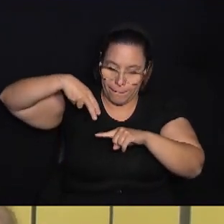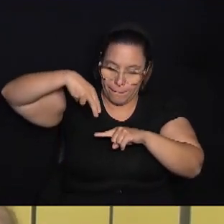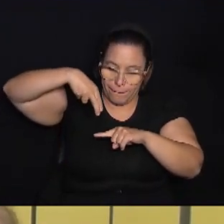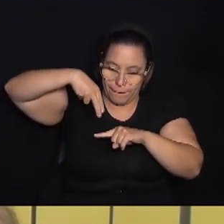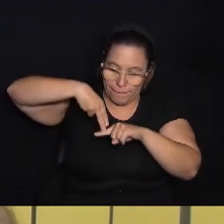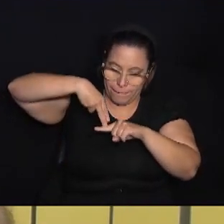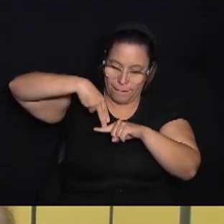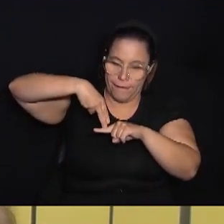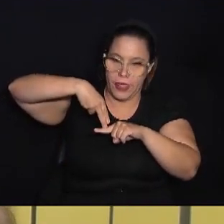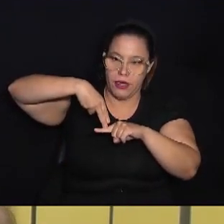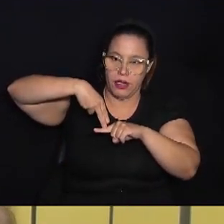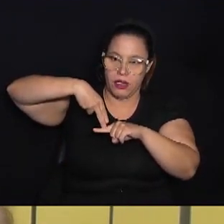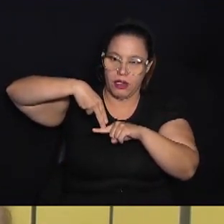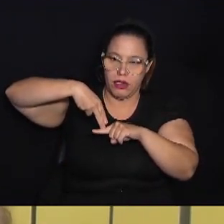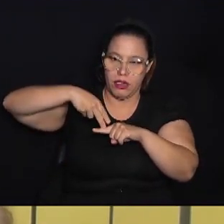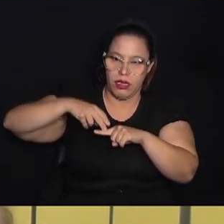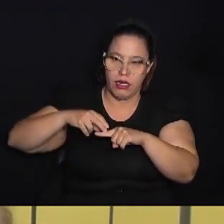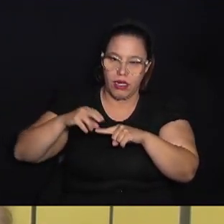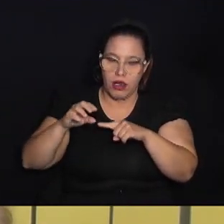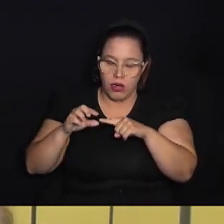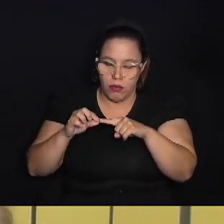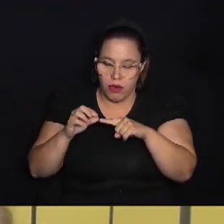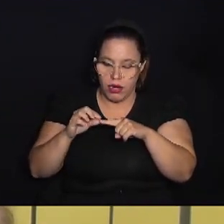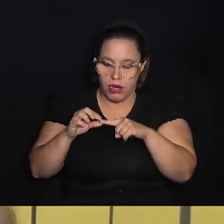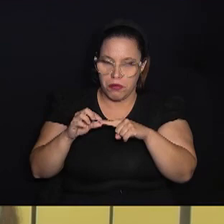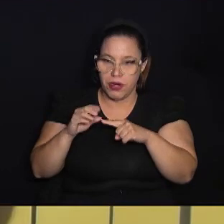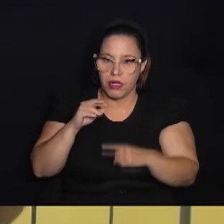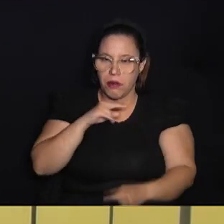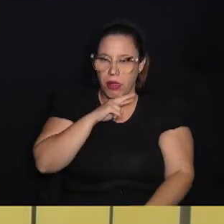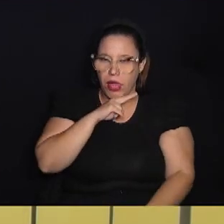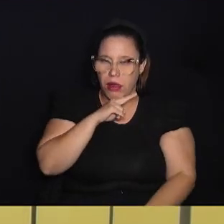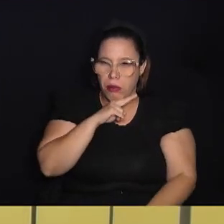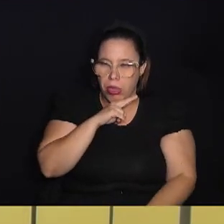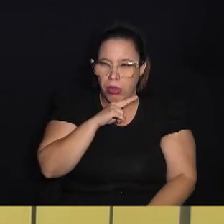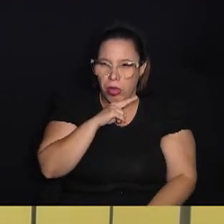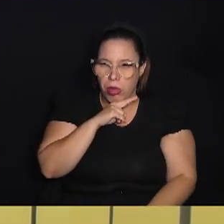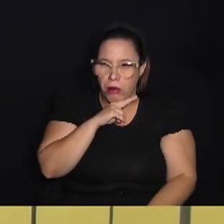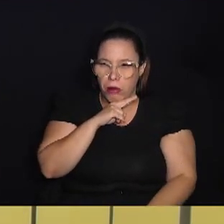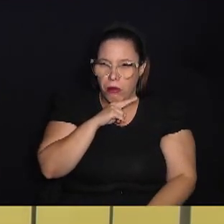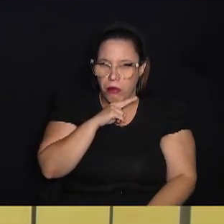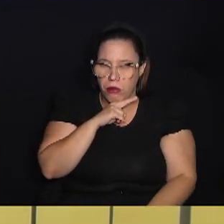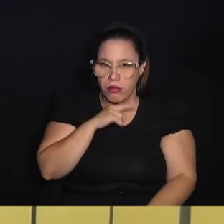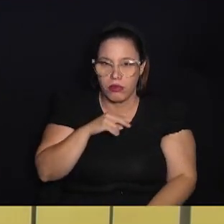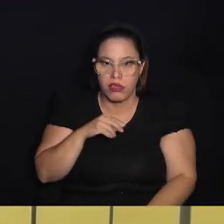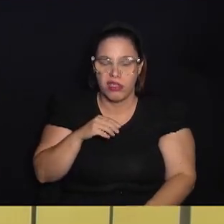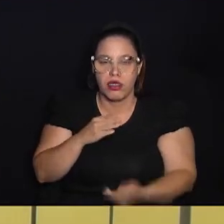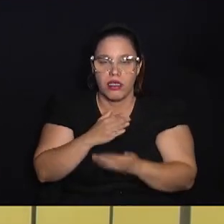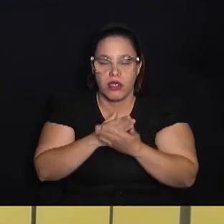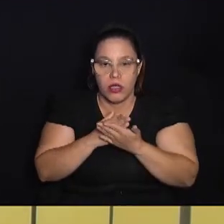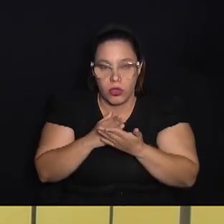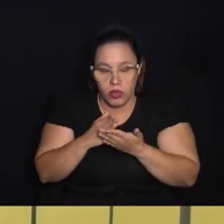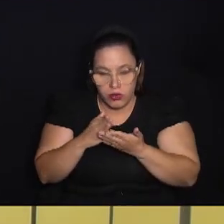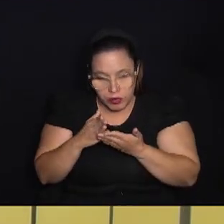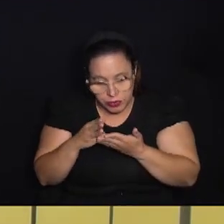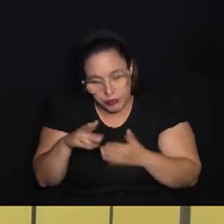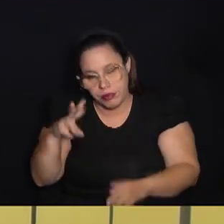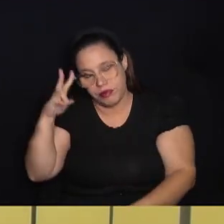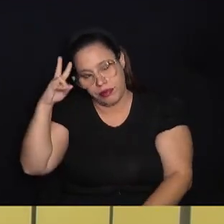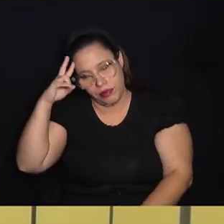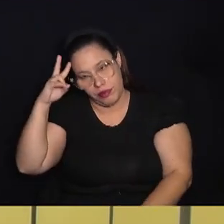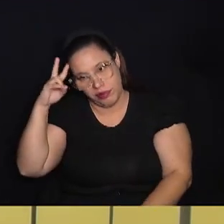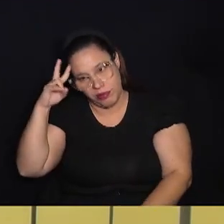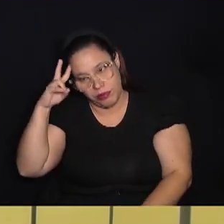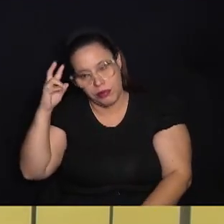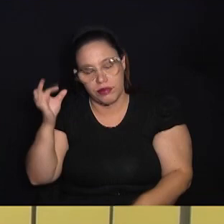essa é a imagem dela pisa a cabeça de uma serpente então tem tudo a ver se quando você começa a conhecer a história do lugar as